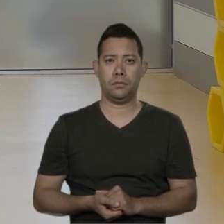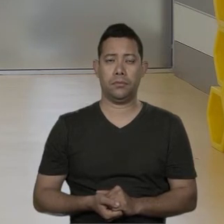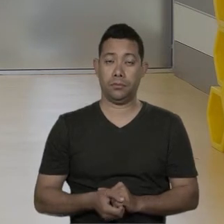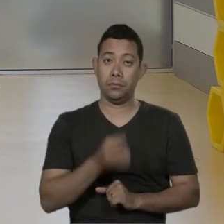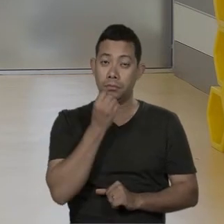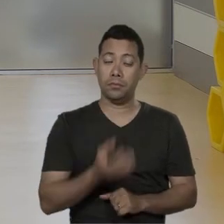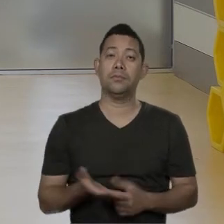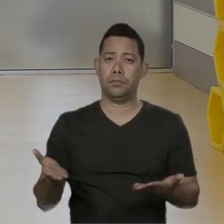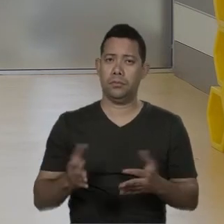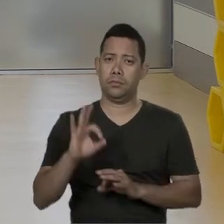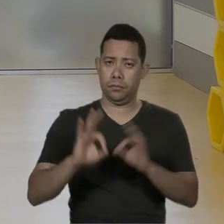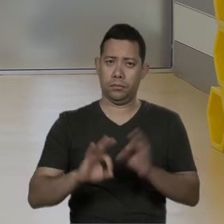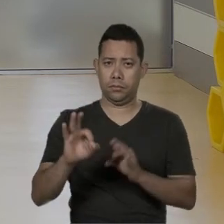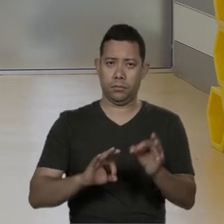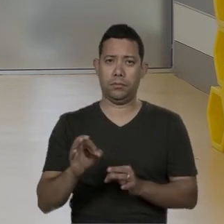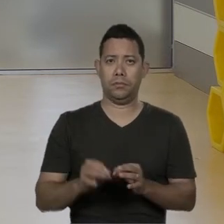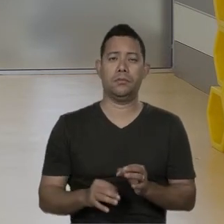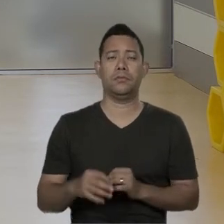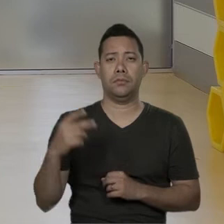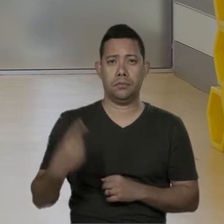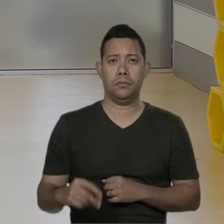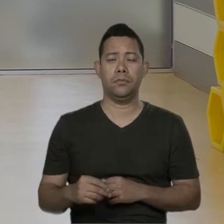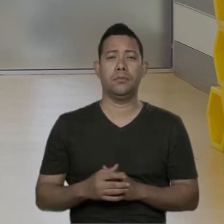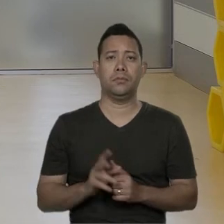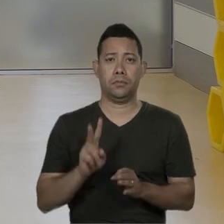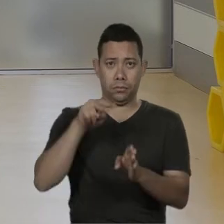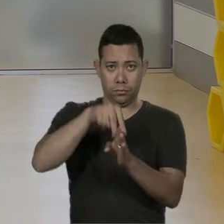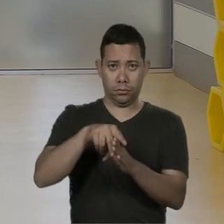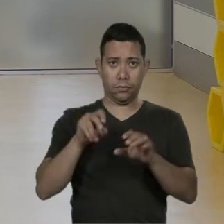Muito bem, prepara para vir para a quarta série, 4 de 6, subiu.